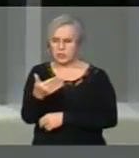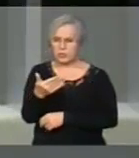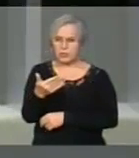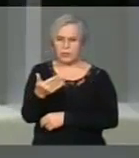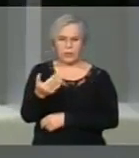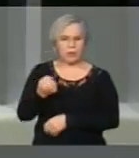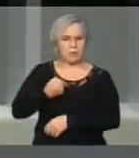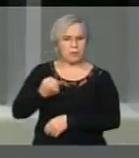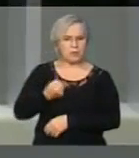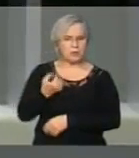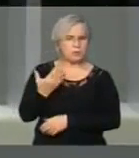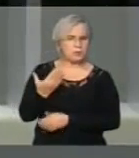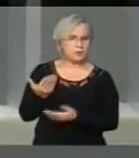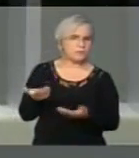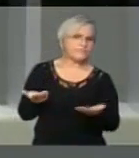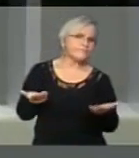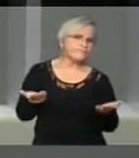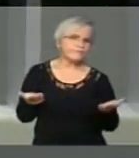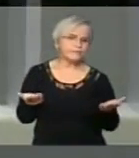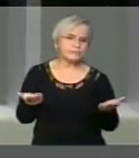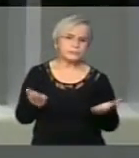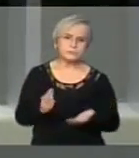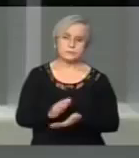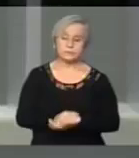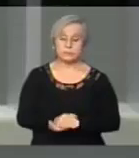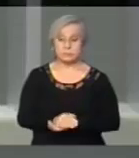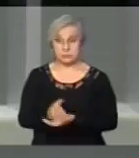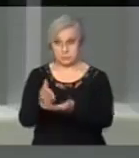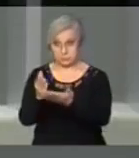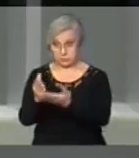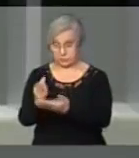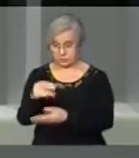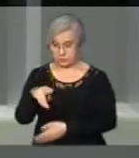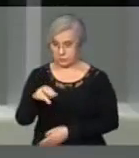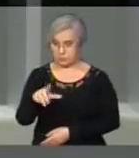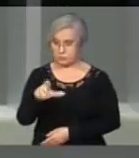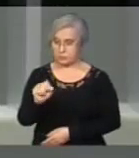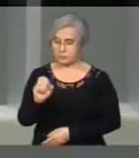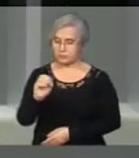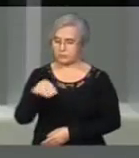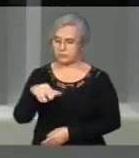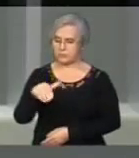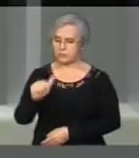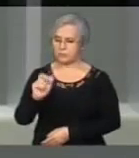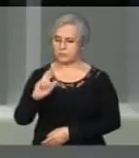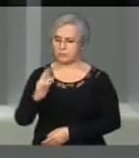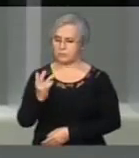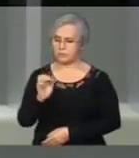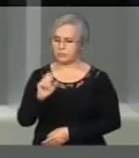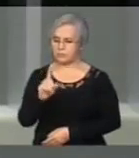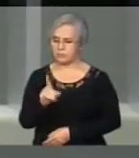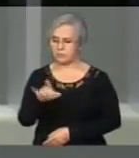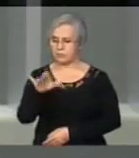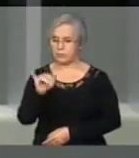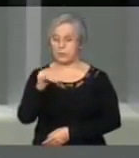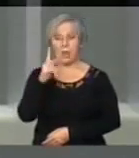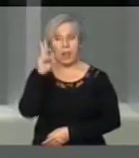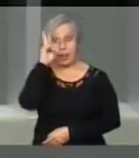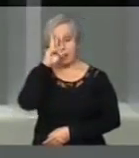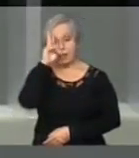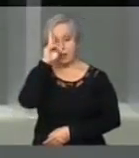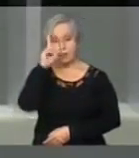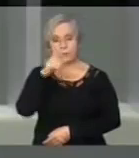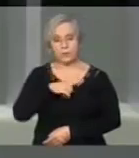significativo. Meu querido amigo deputado Nelson Marquezelli lembra, com razão, que há um derrame